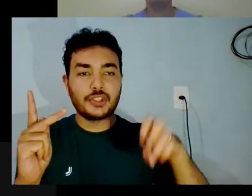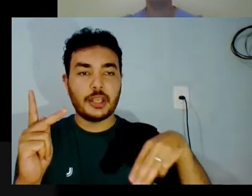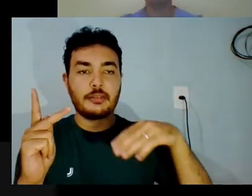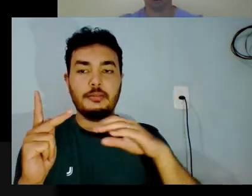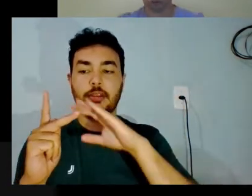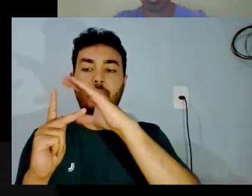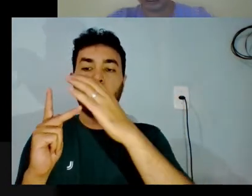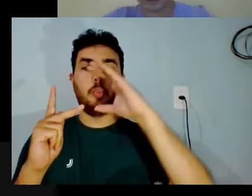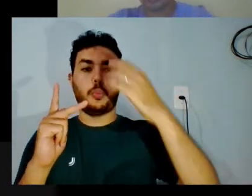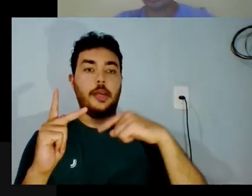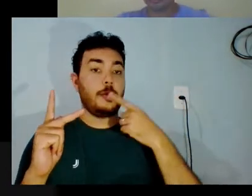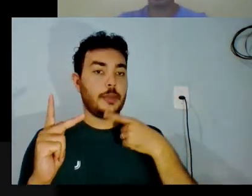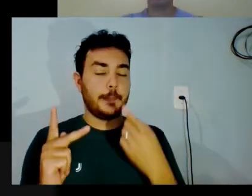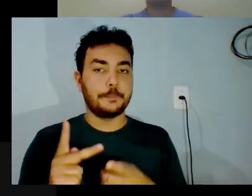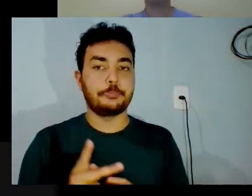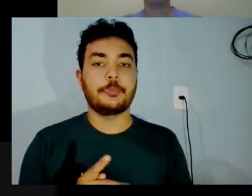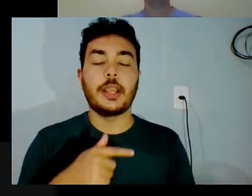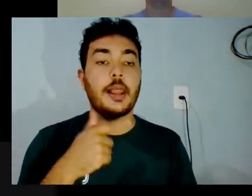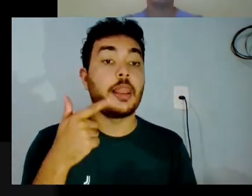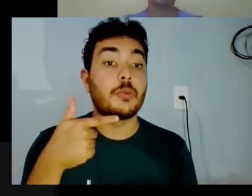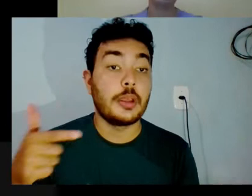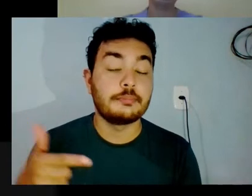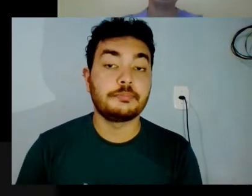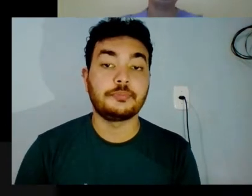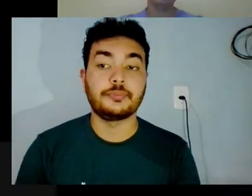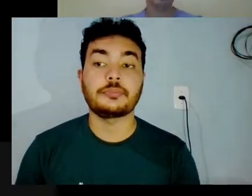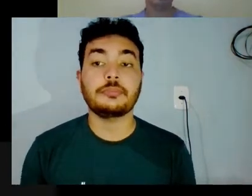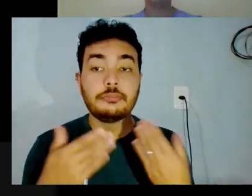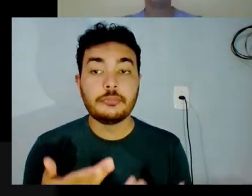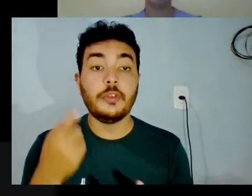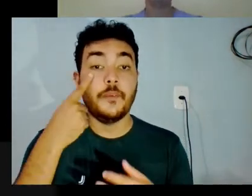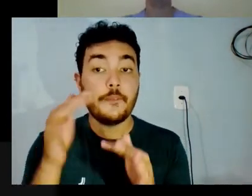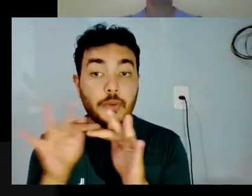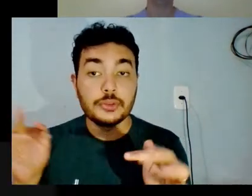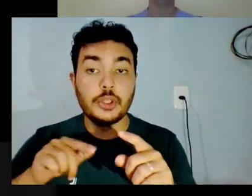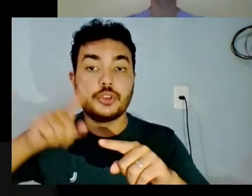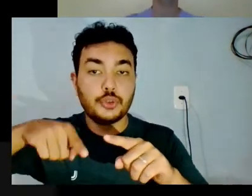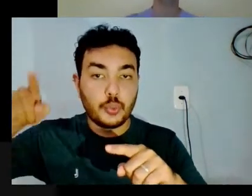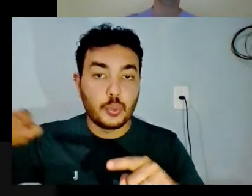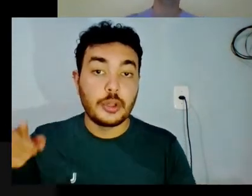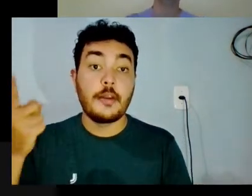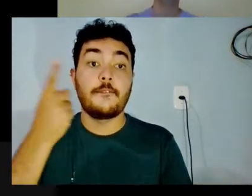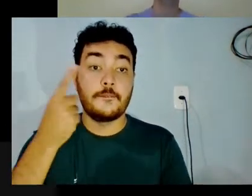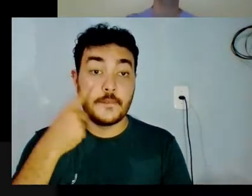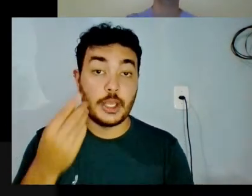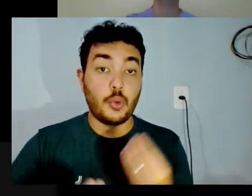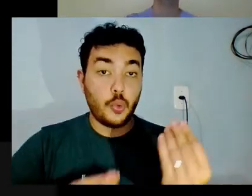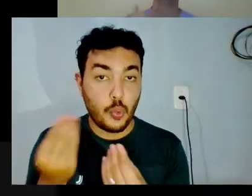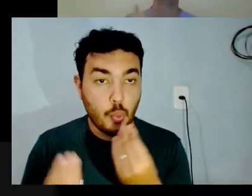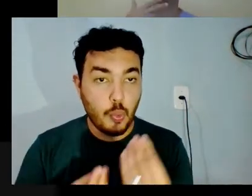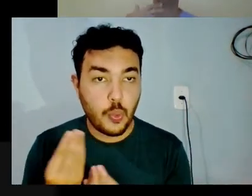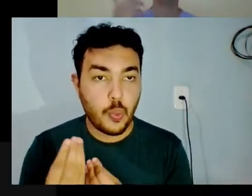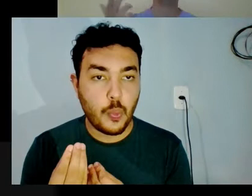nova função iônica, considerando esse caráter iônico, né, associado ao efeito da